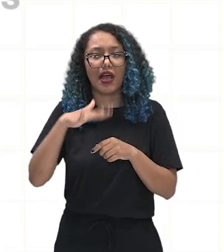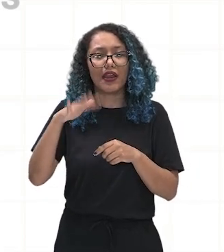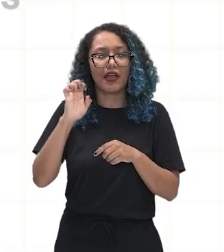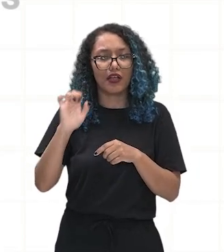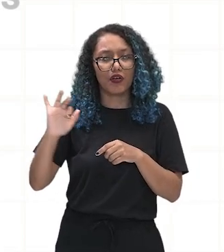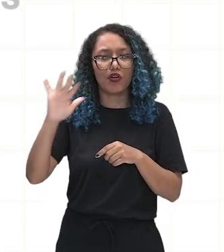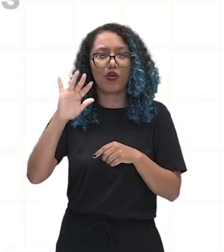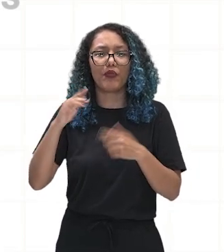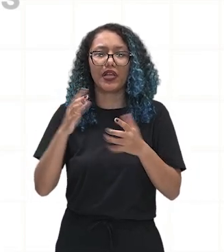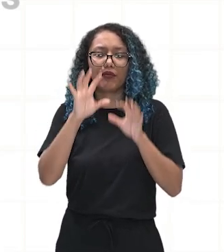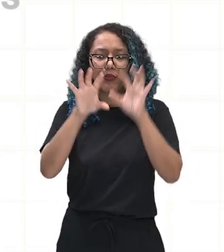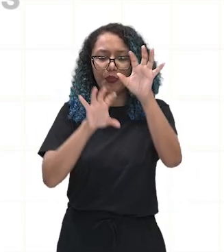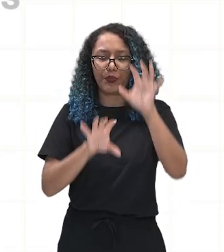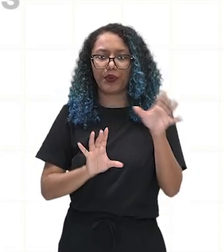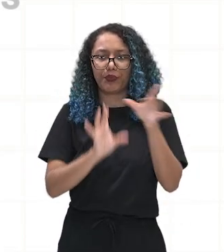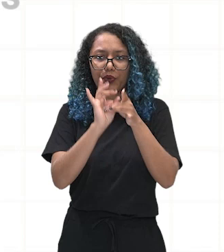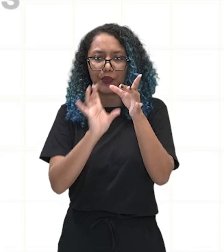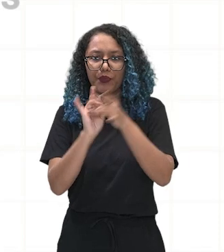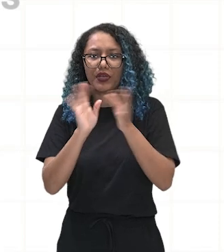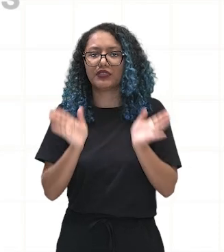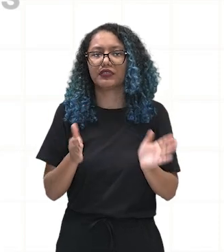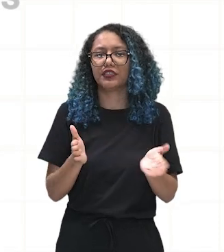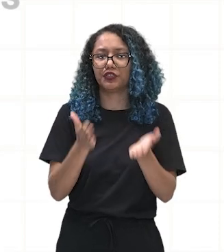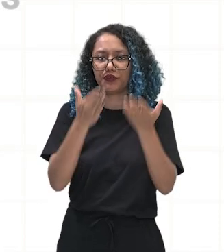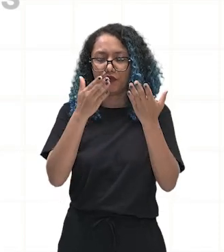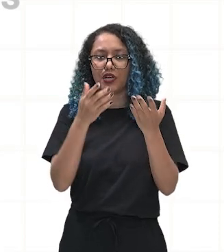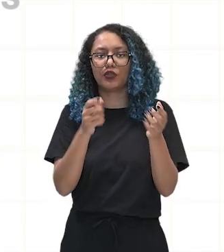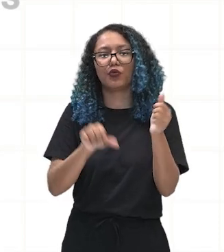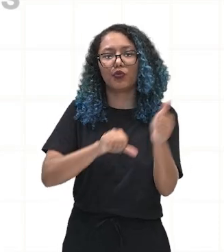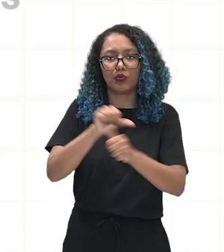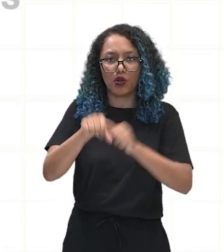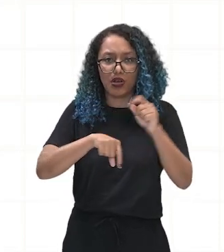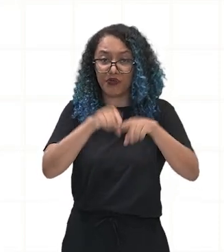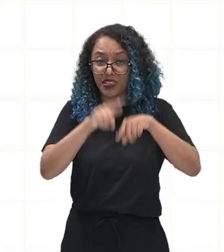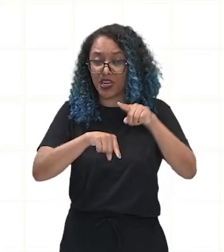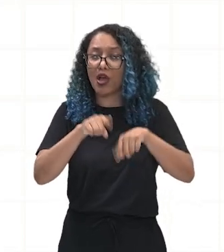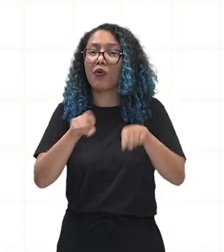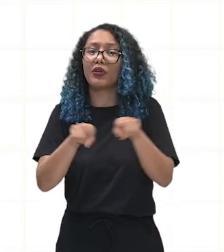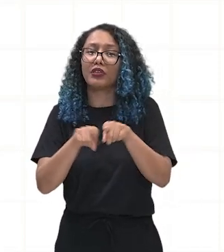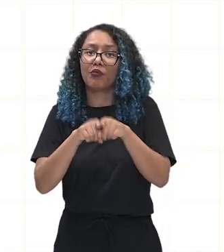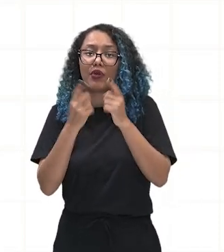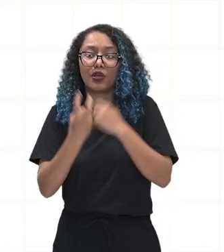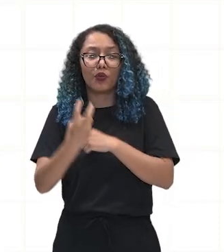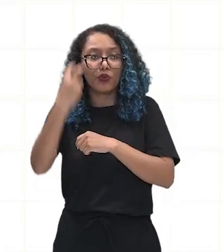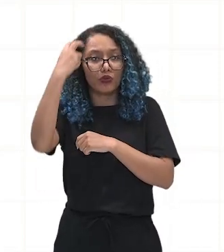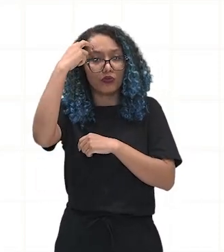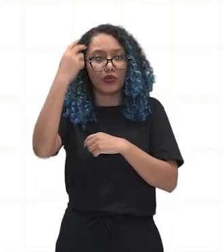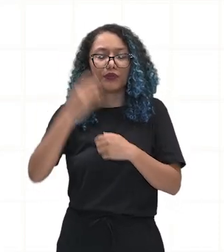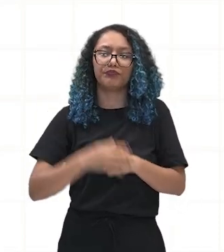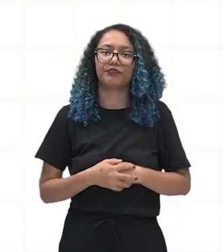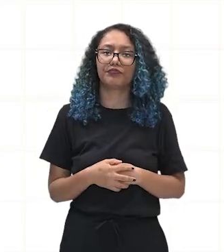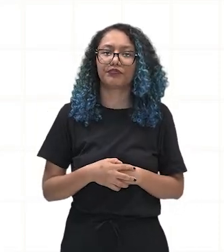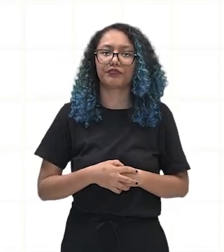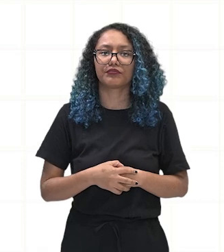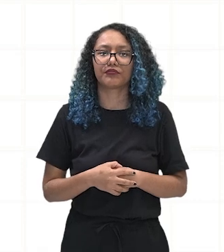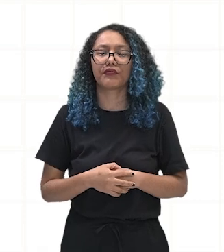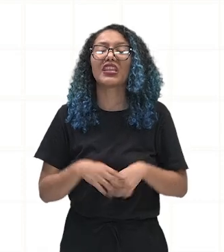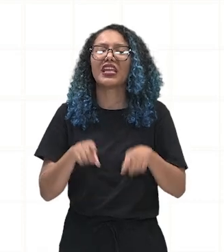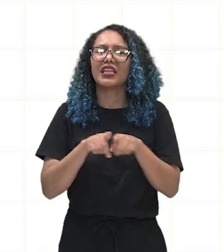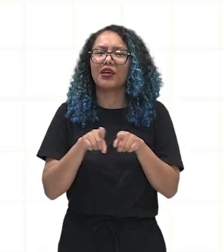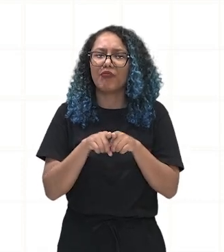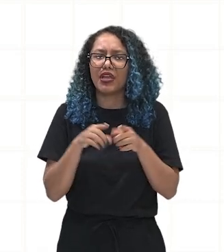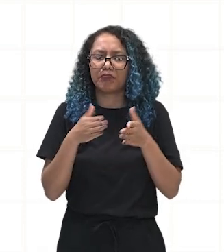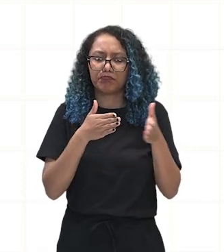e impulsionando o intercâmbio de mercadorias e culturas. E as rotas comerciais do século XIV foram